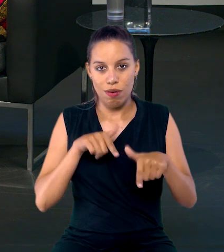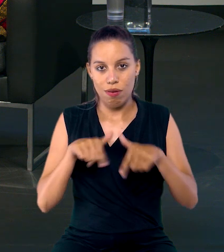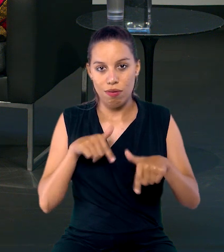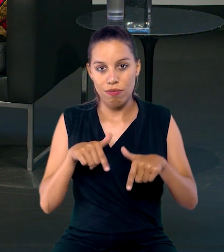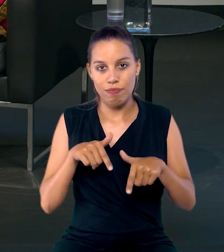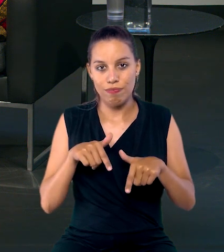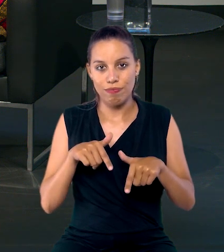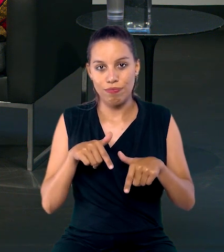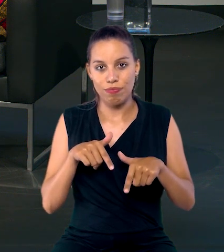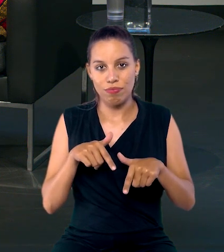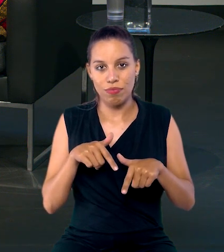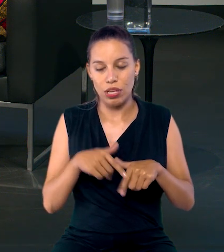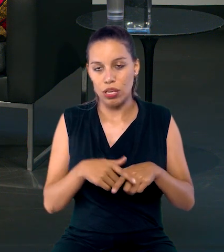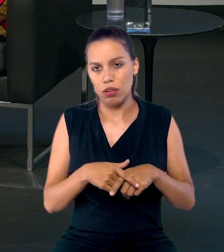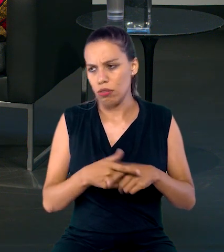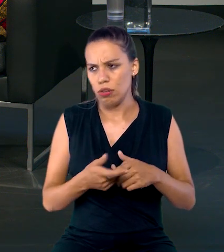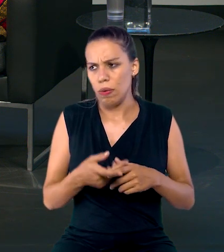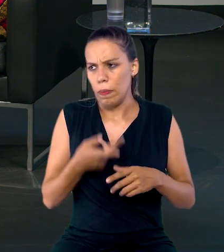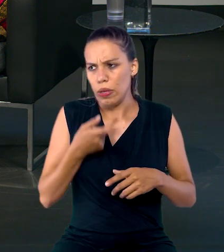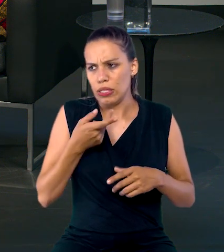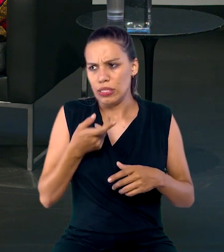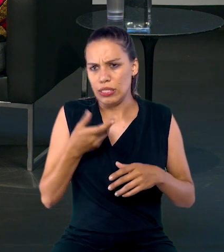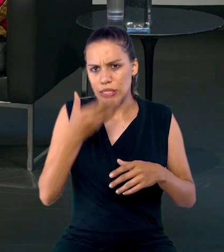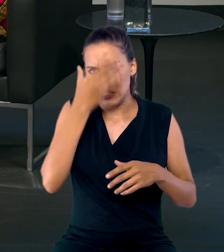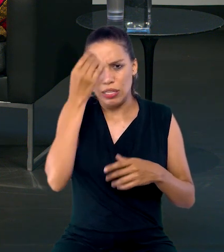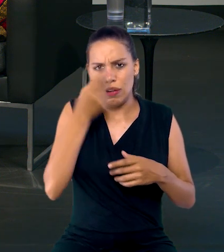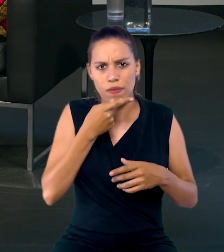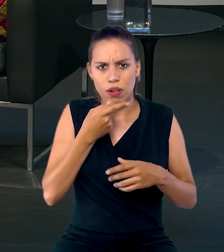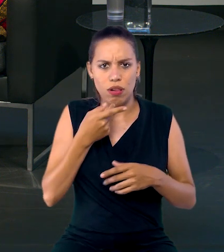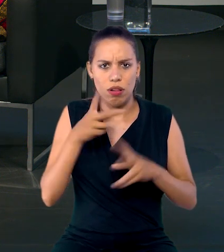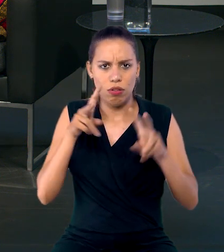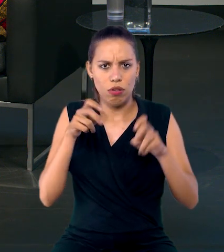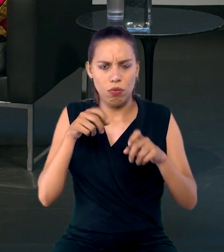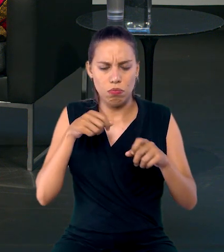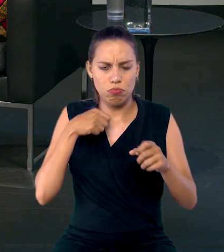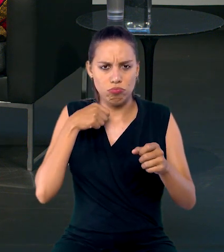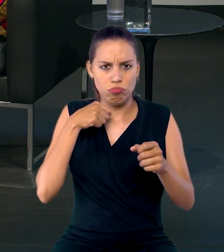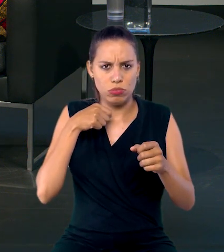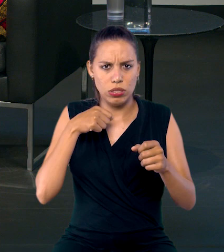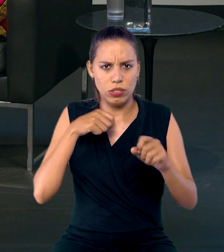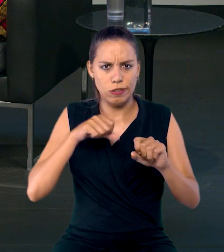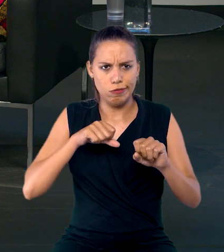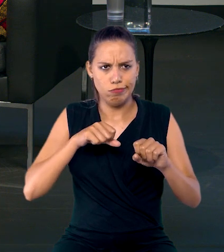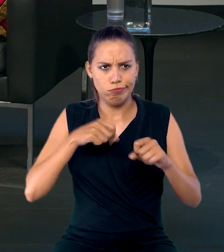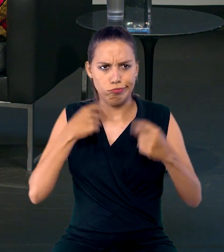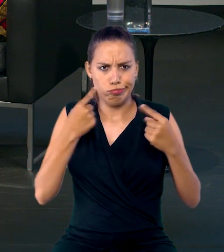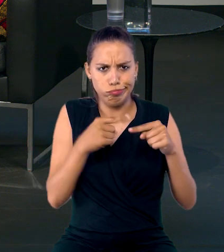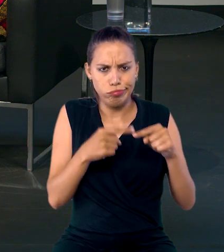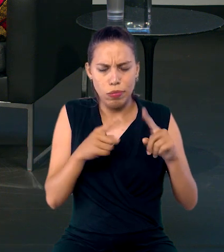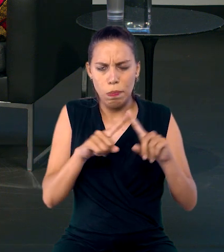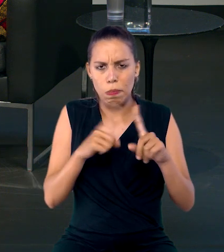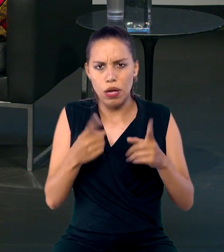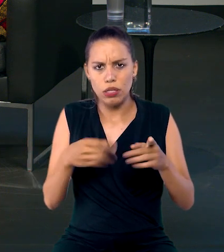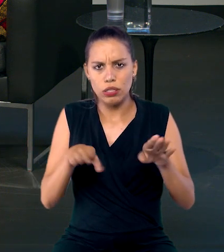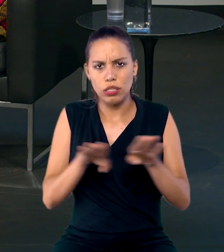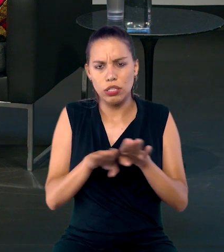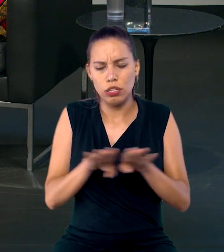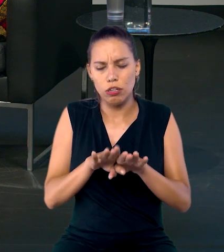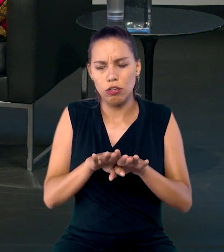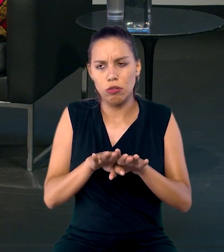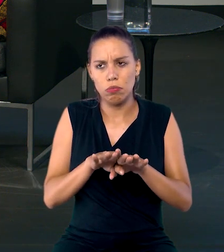equilíbrio, né? De não deixar de falar das violências, sem, no entanto, não reduzir a vida a isso,